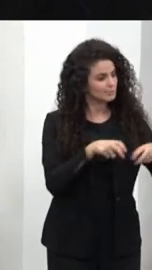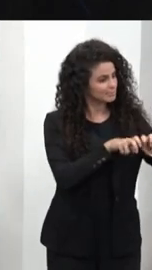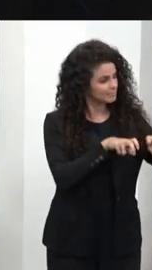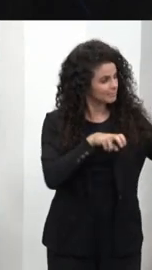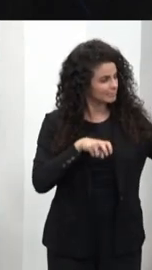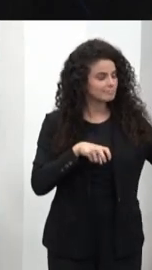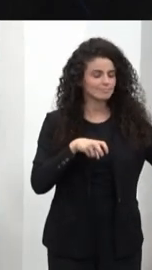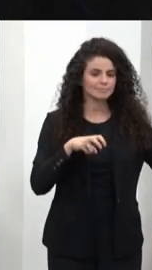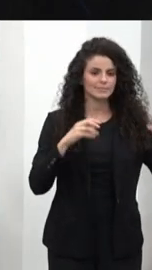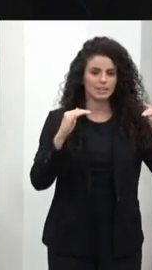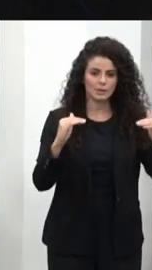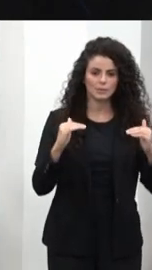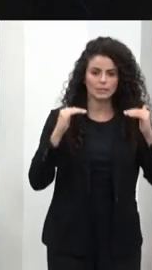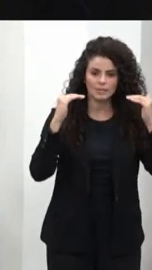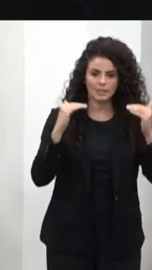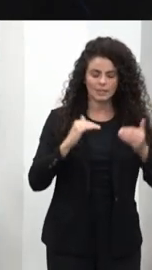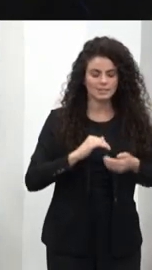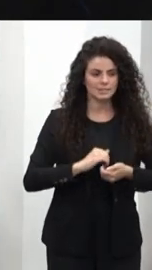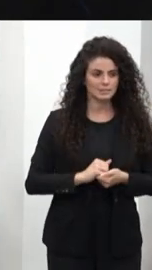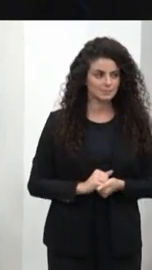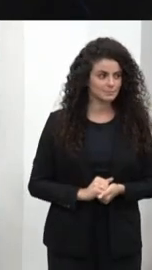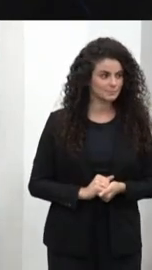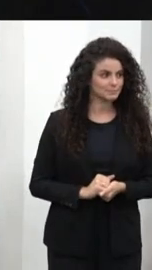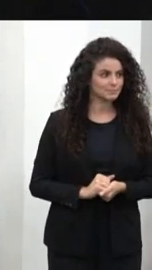as seguintes autoridades